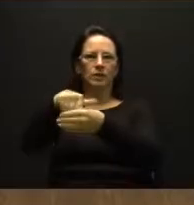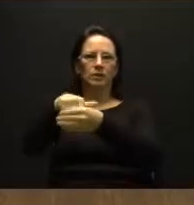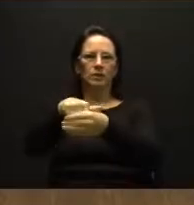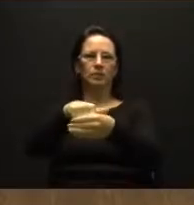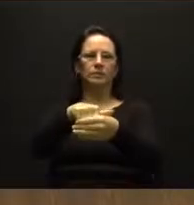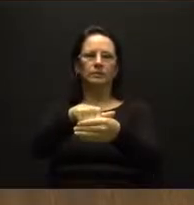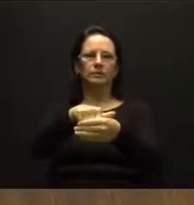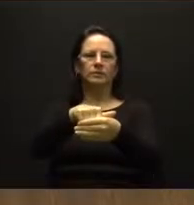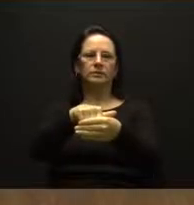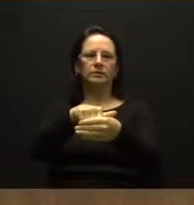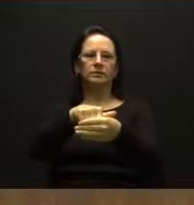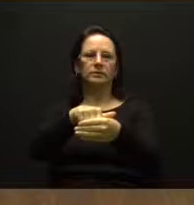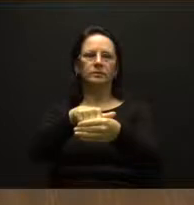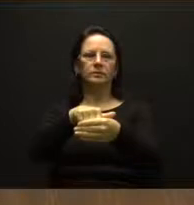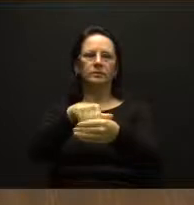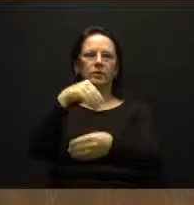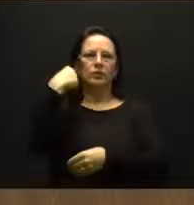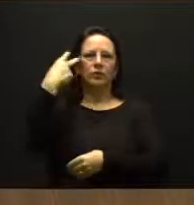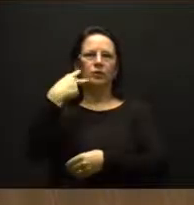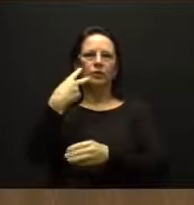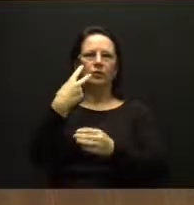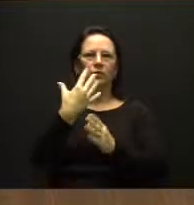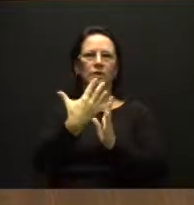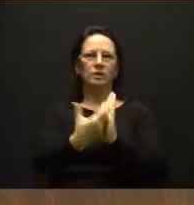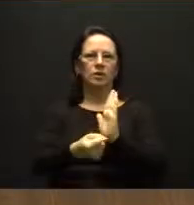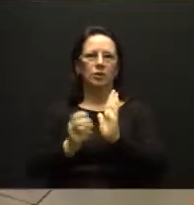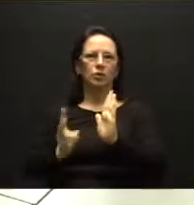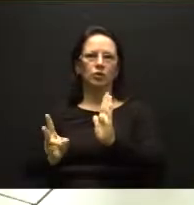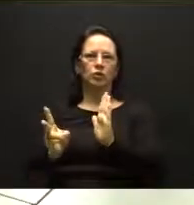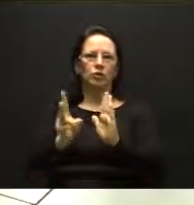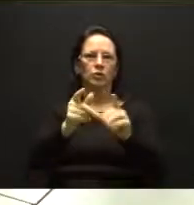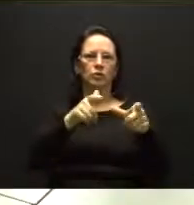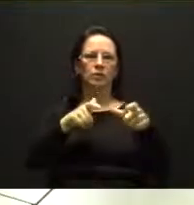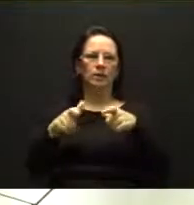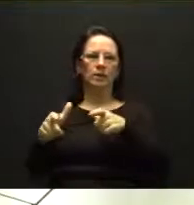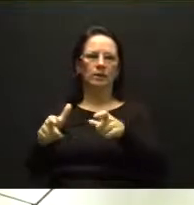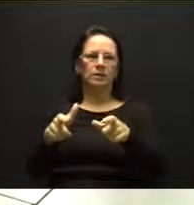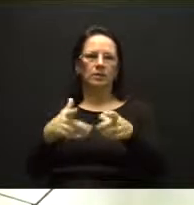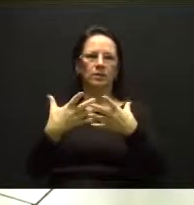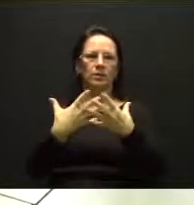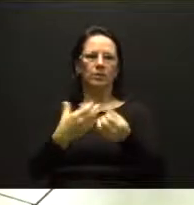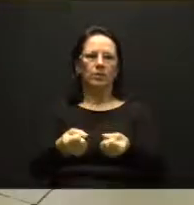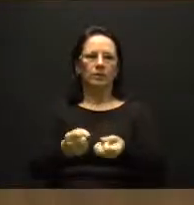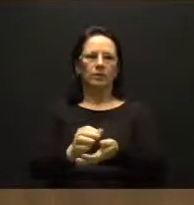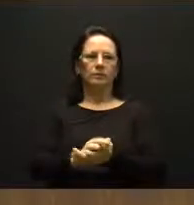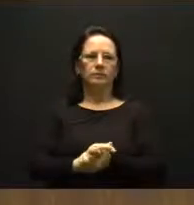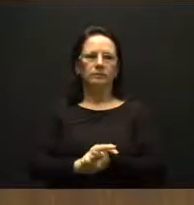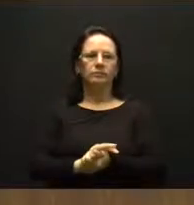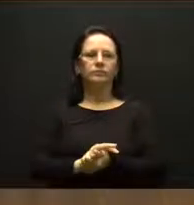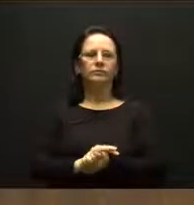a votação ou se encontram aprovado